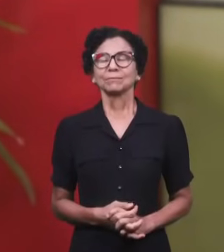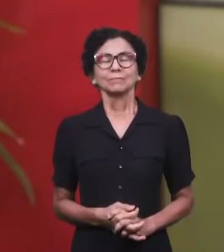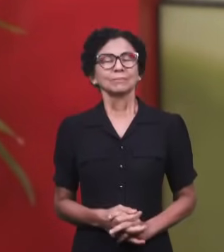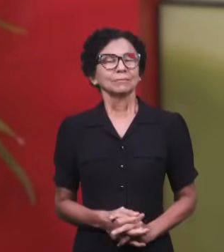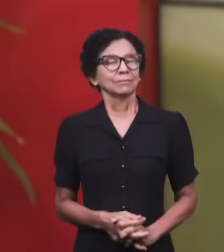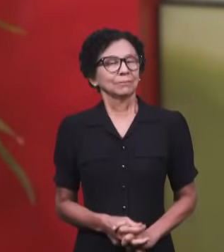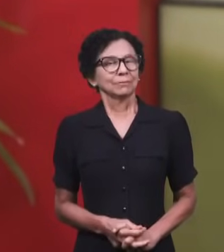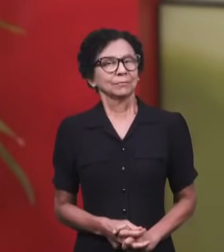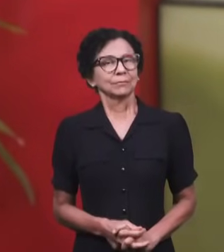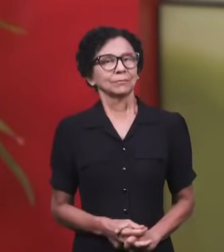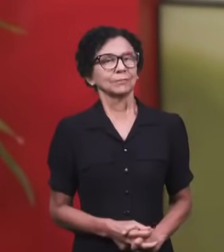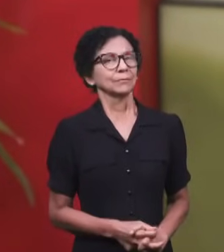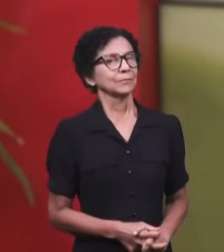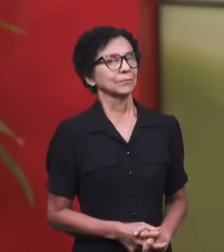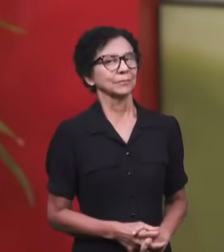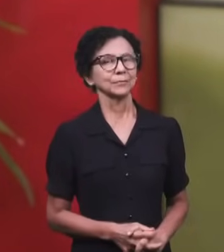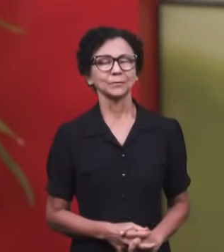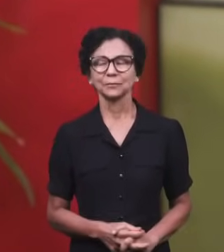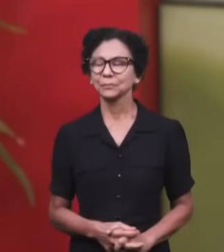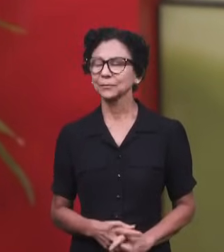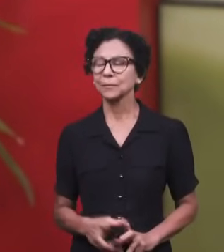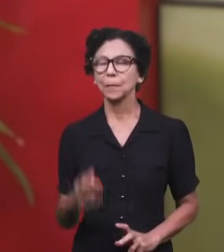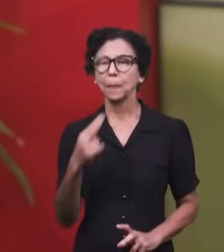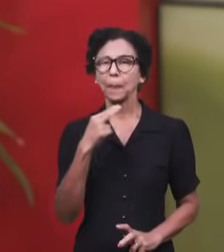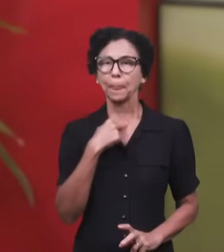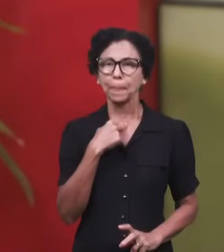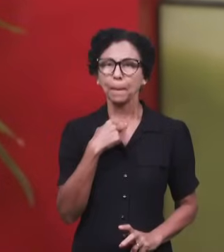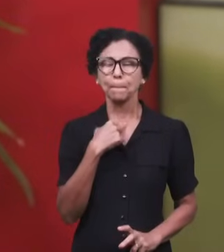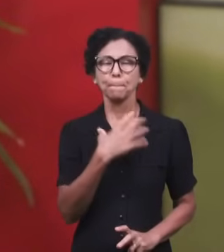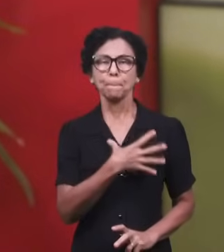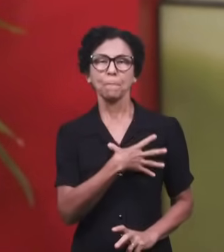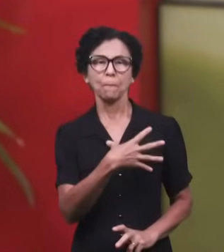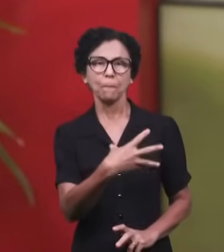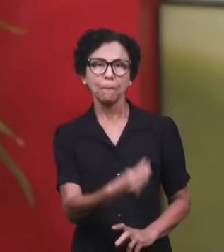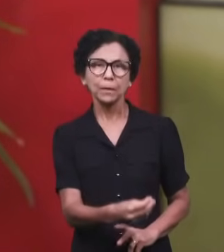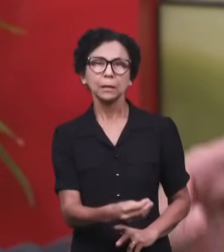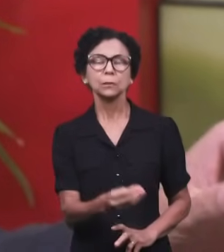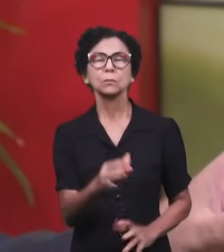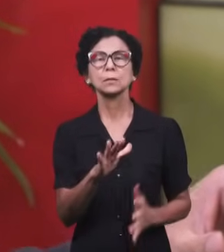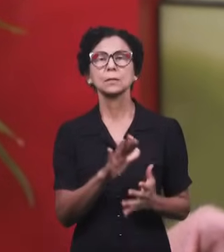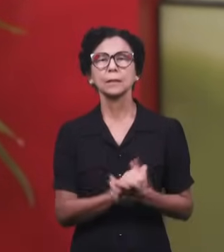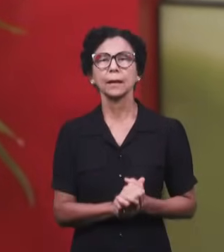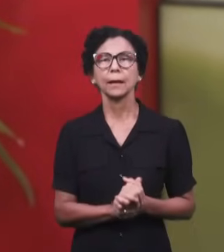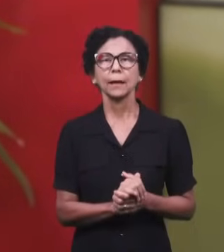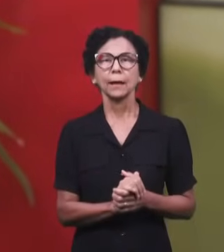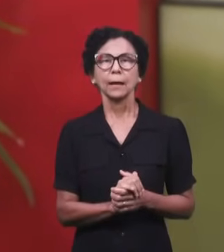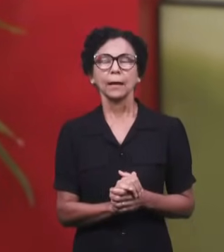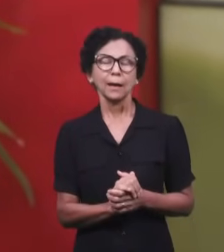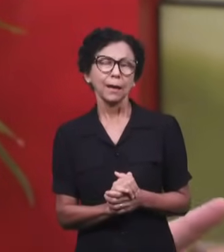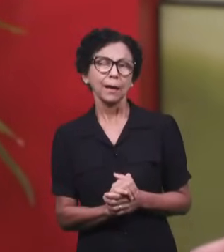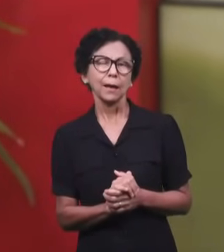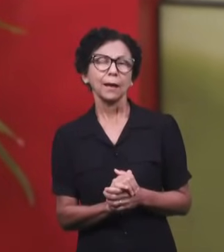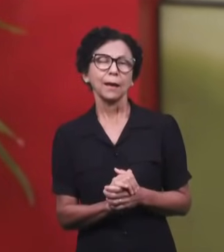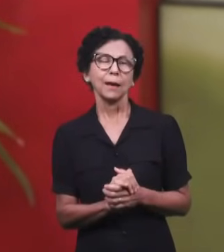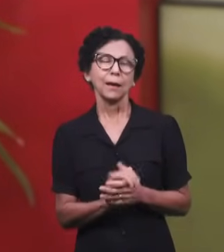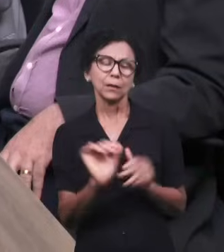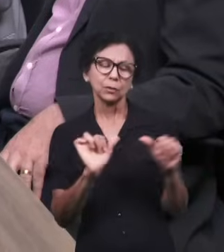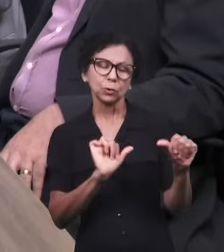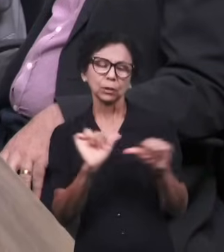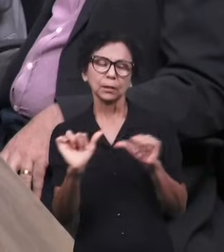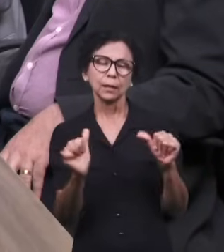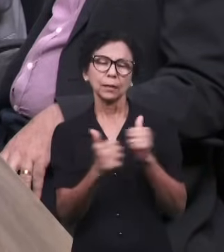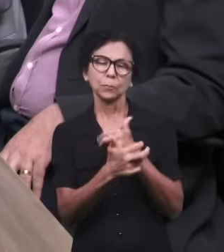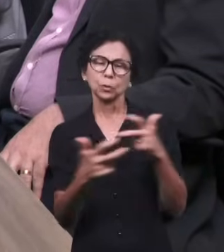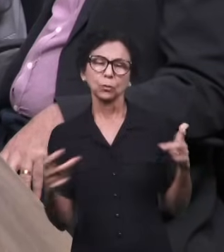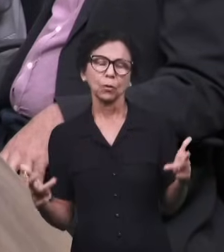Não pode negociar os valores. Não tem acordo. Não pode negociar os filhos. Mas o que eu vou fazer? O anjo estava lá. Você vai enviar o anjo.